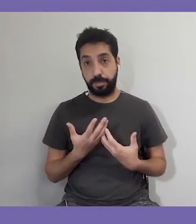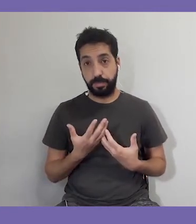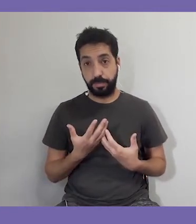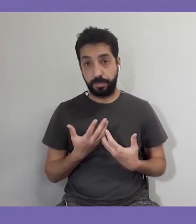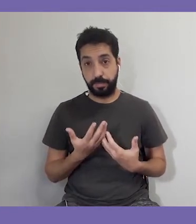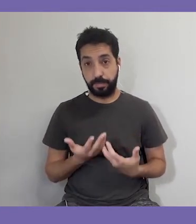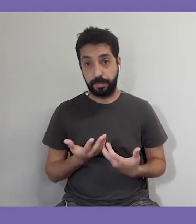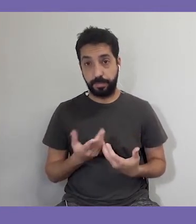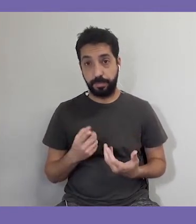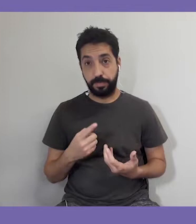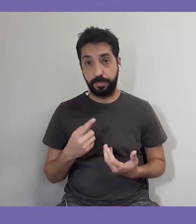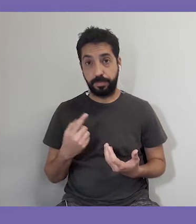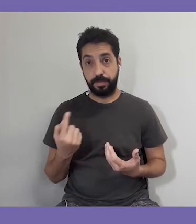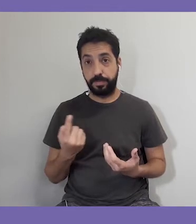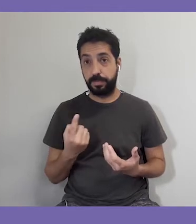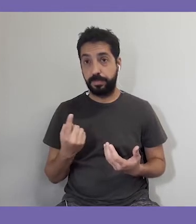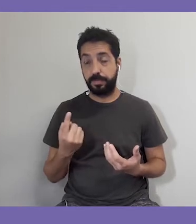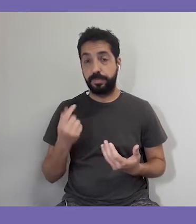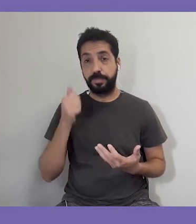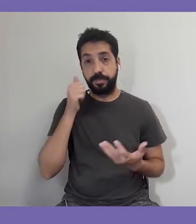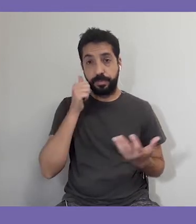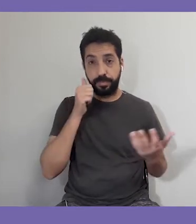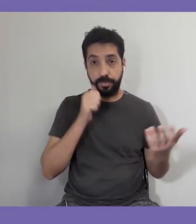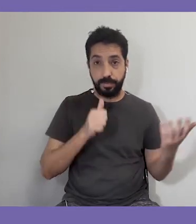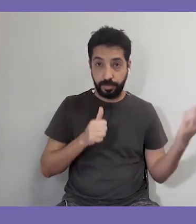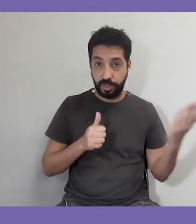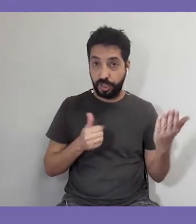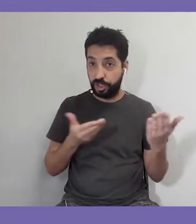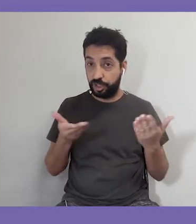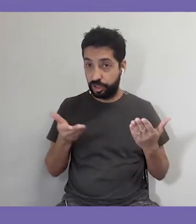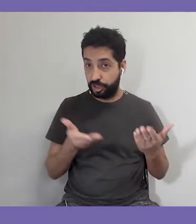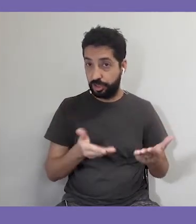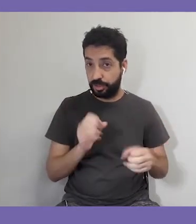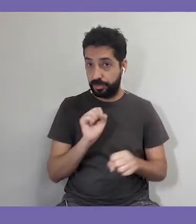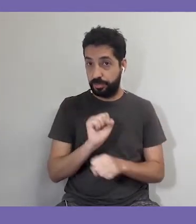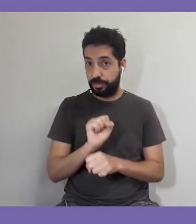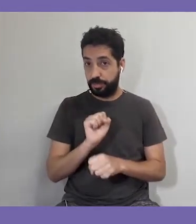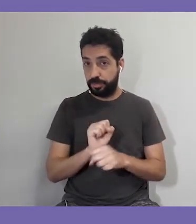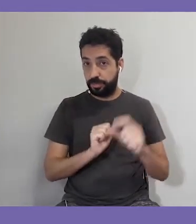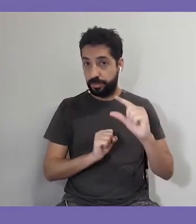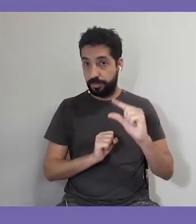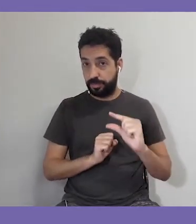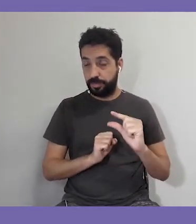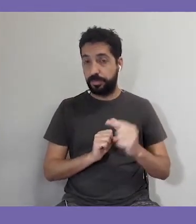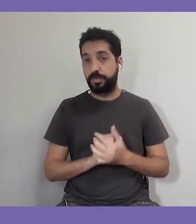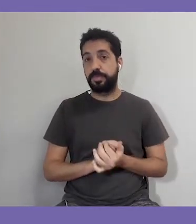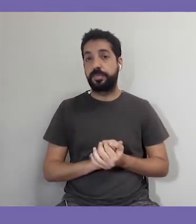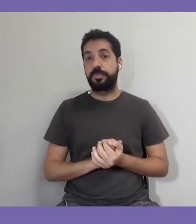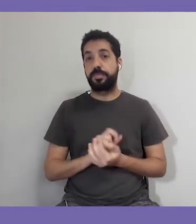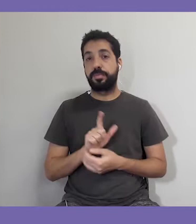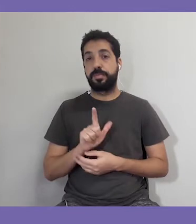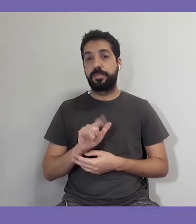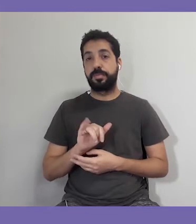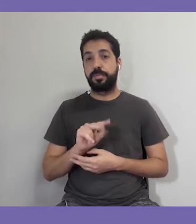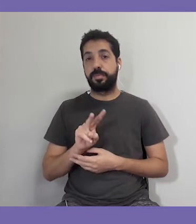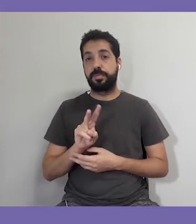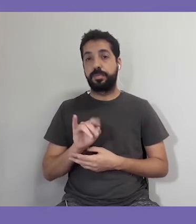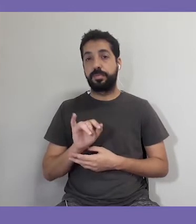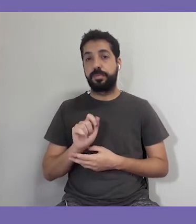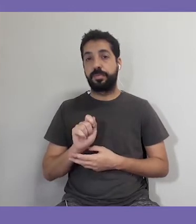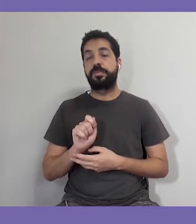Bom, a Lívia Agra está chegando, só mais um minutinho.